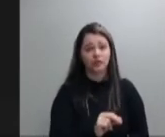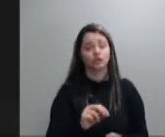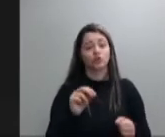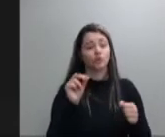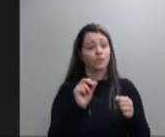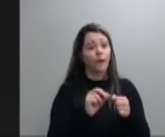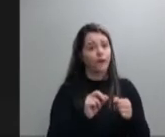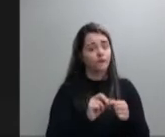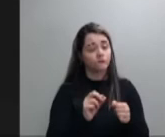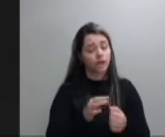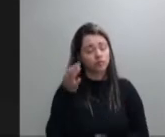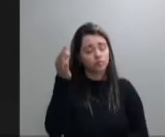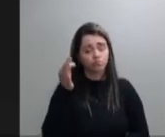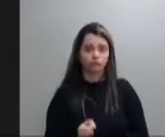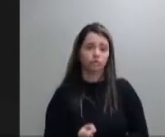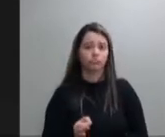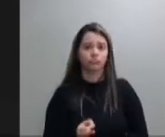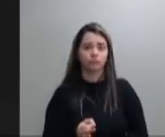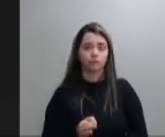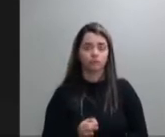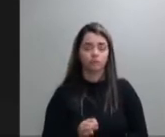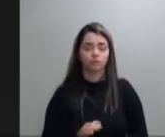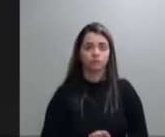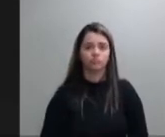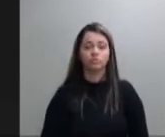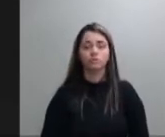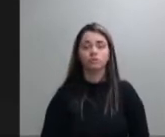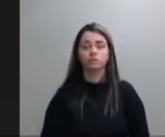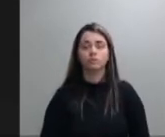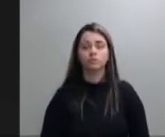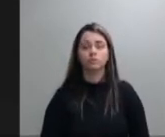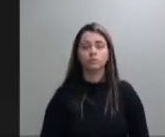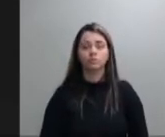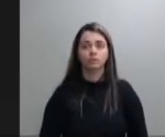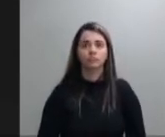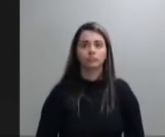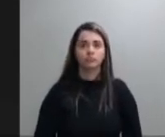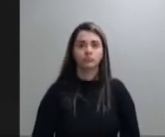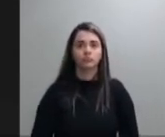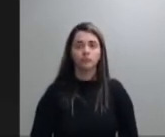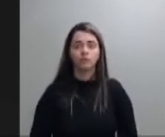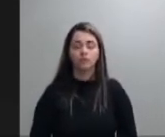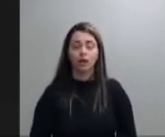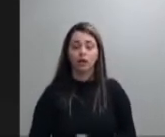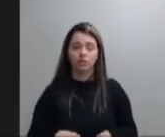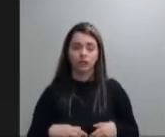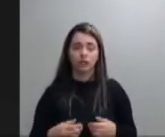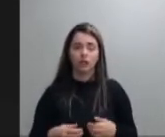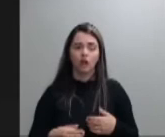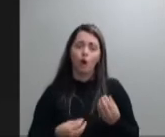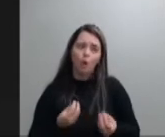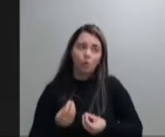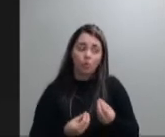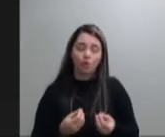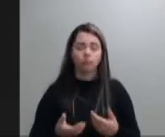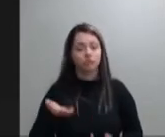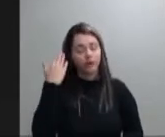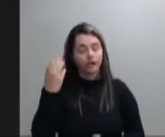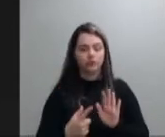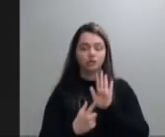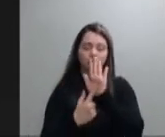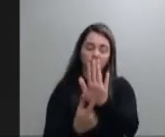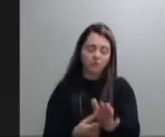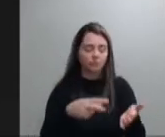ocorrido no julgamento do referido do PCA conforme anteriormente já demonstrado é um item que eu já analisei já mencionei por